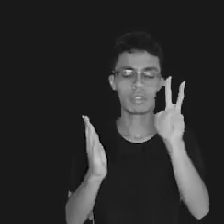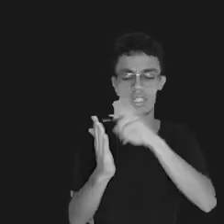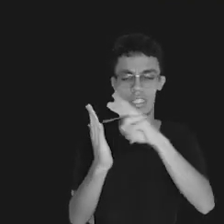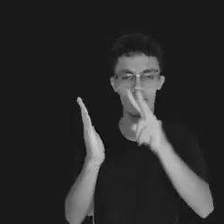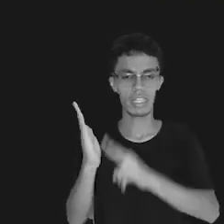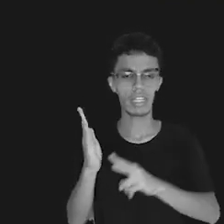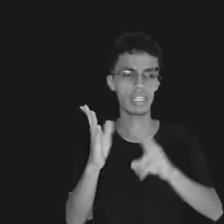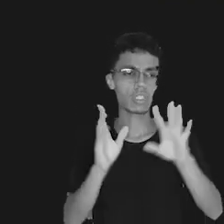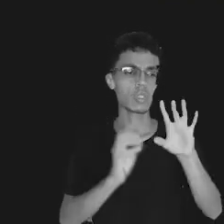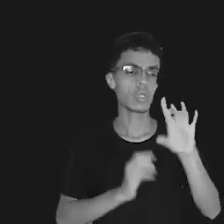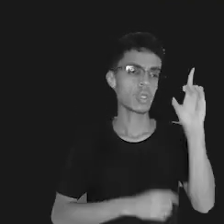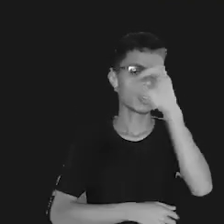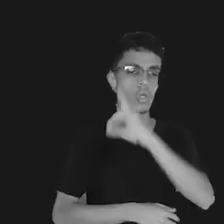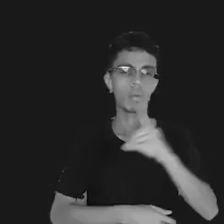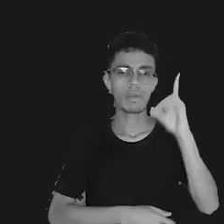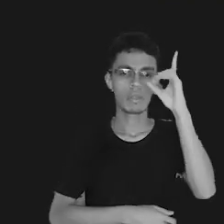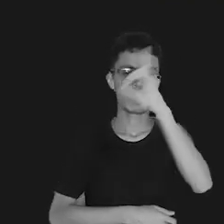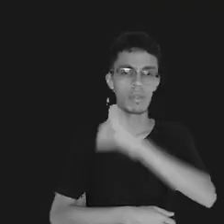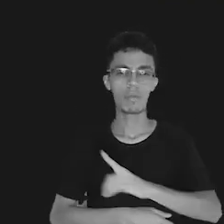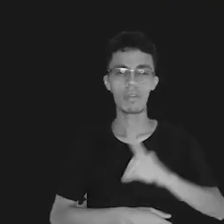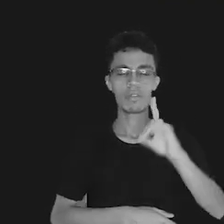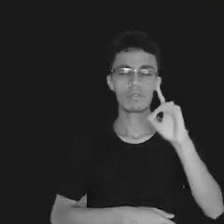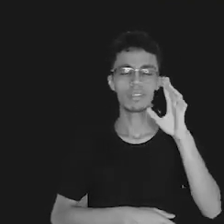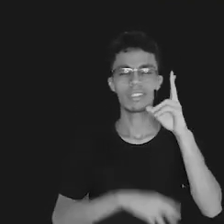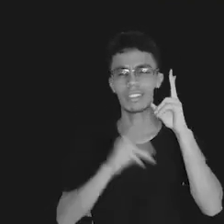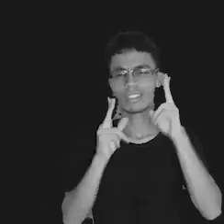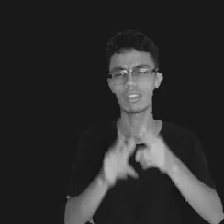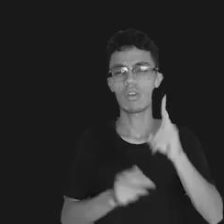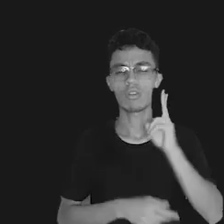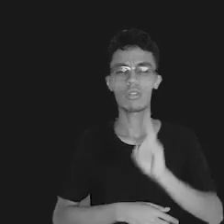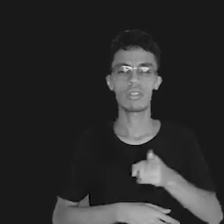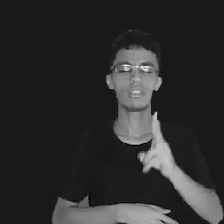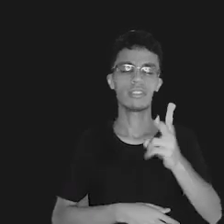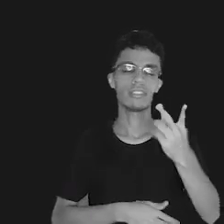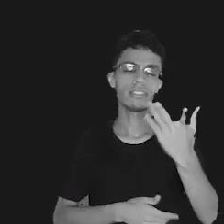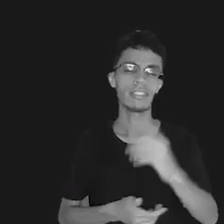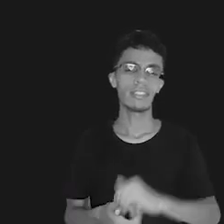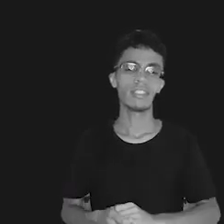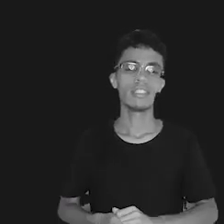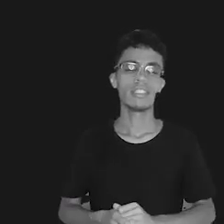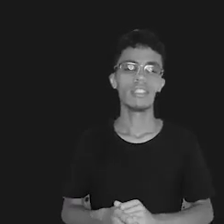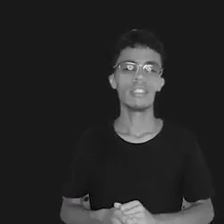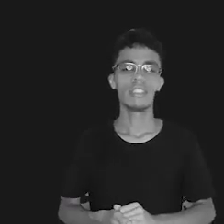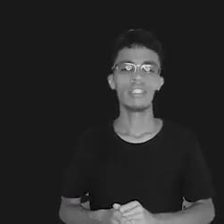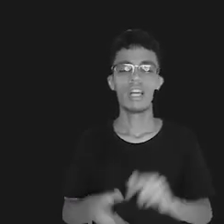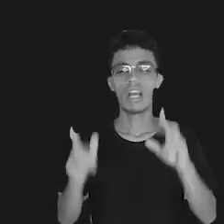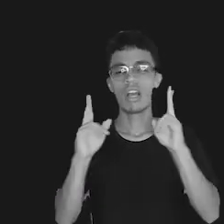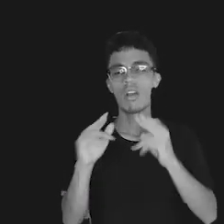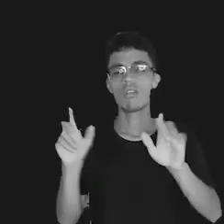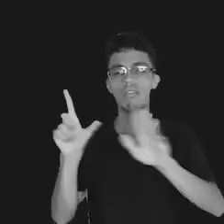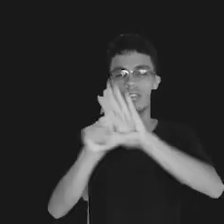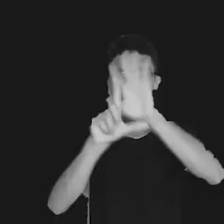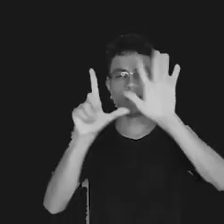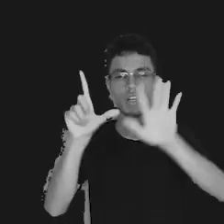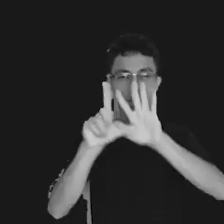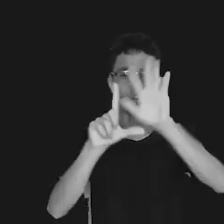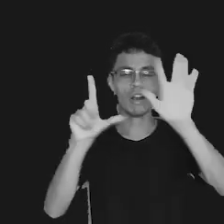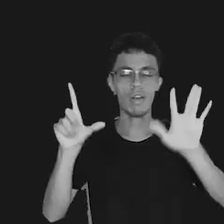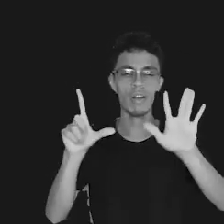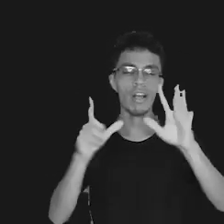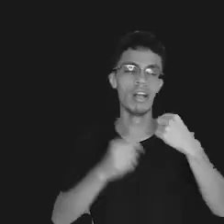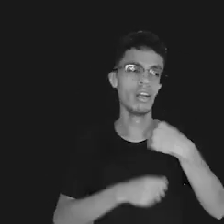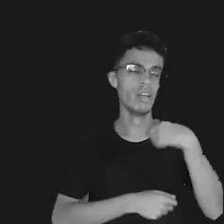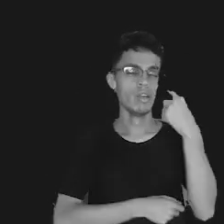sei lá, todo domingo na mesma programação, né? Isso se torna um programa uniforme, assim,